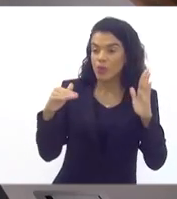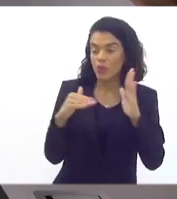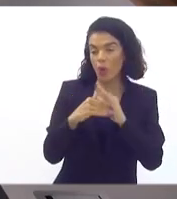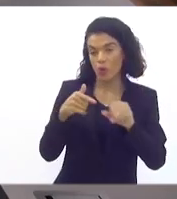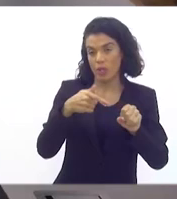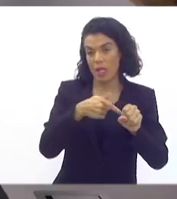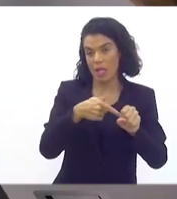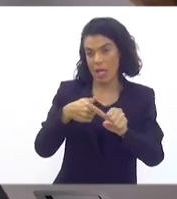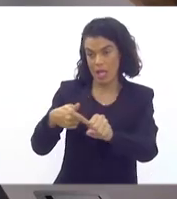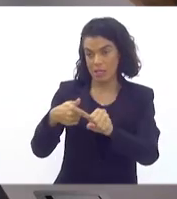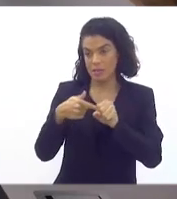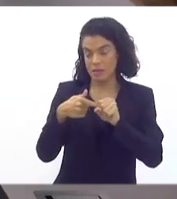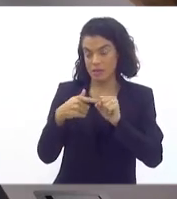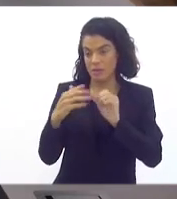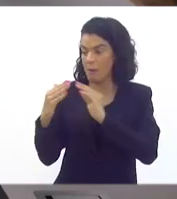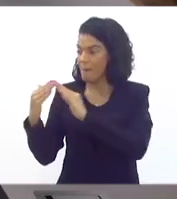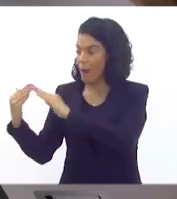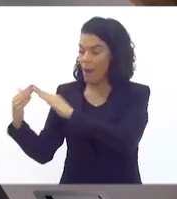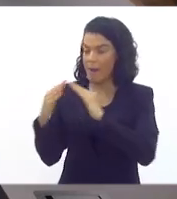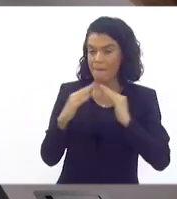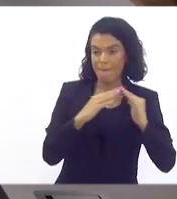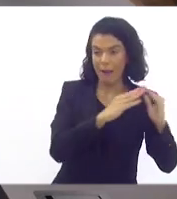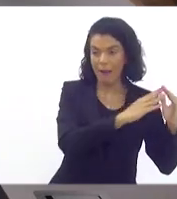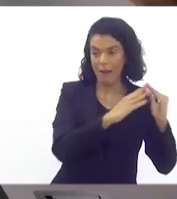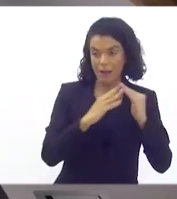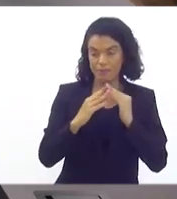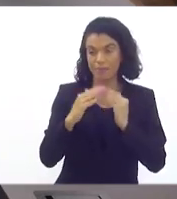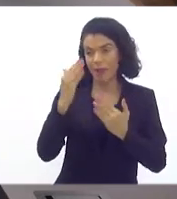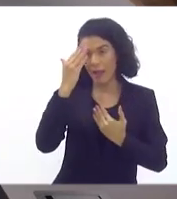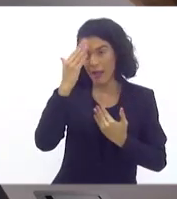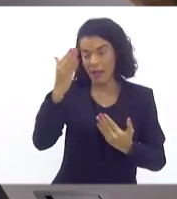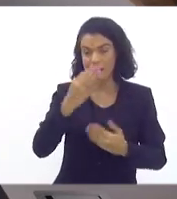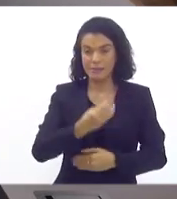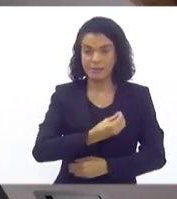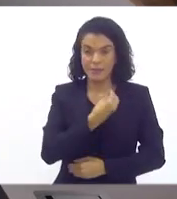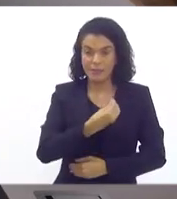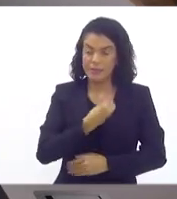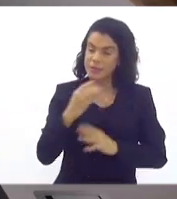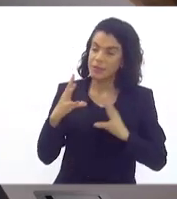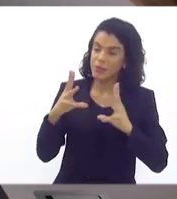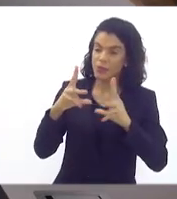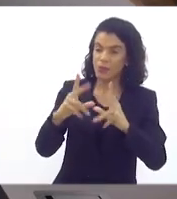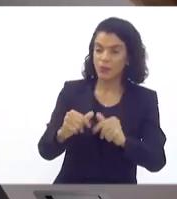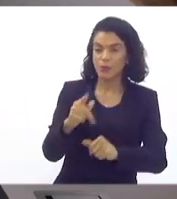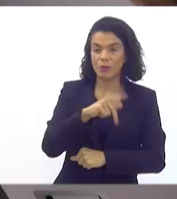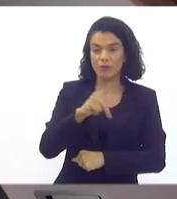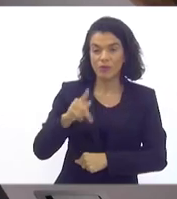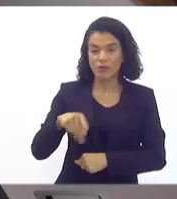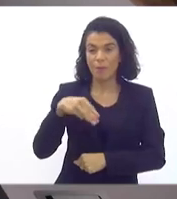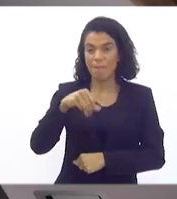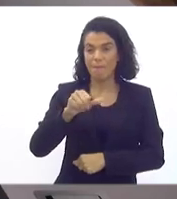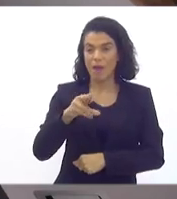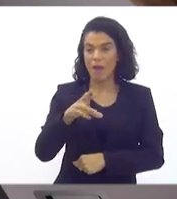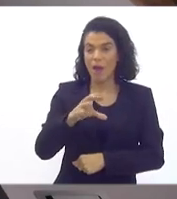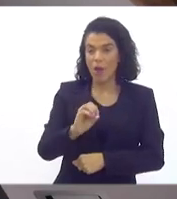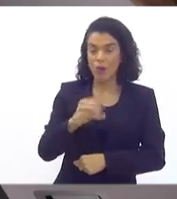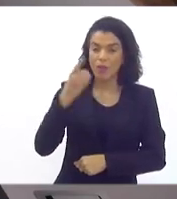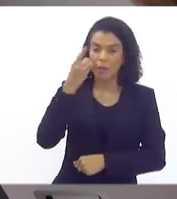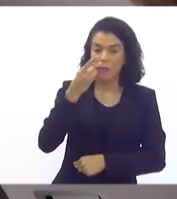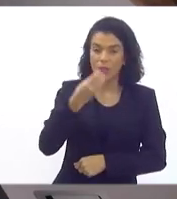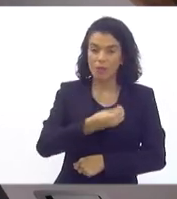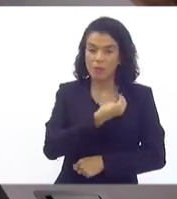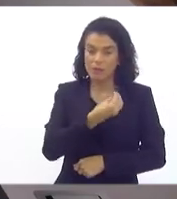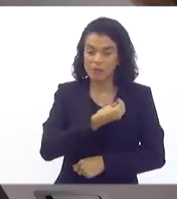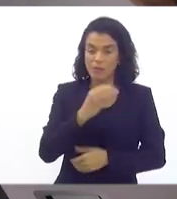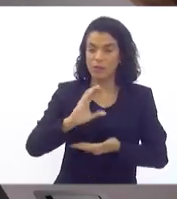a gente vai apurar isso na na próxima agradeço a sua presença a presença de todos Professor Mauro Osório Vereador todos os deputados de